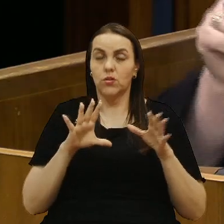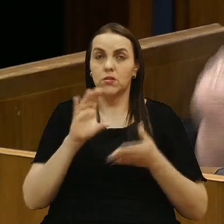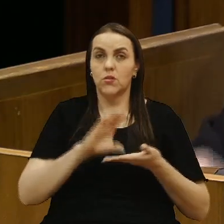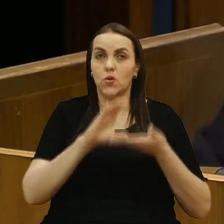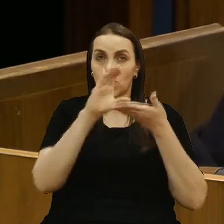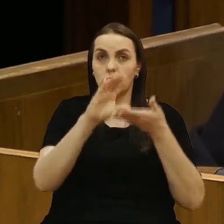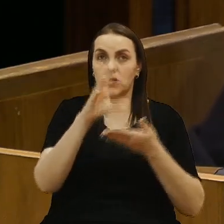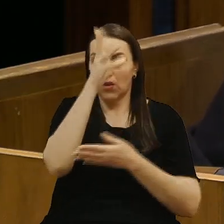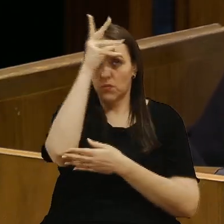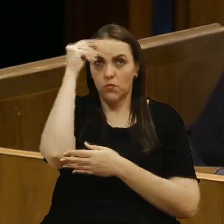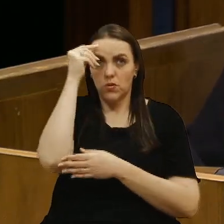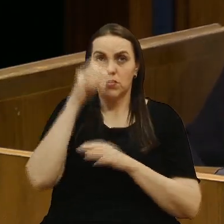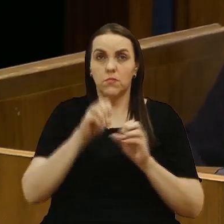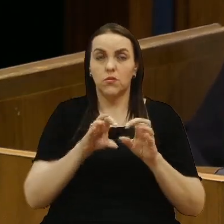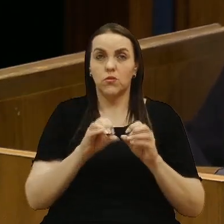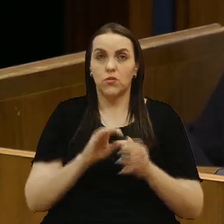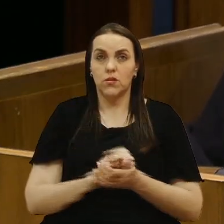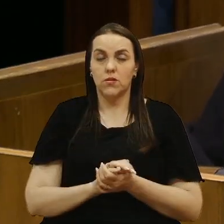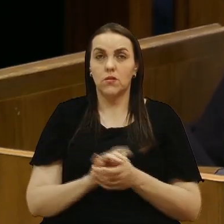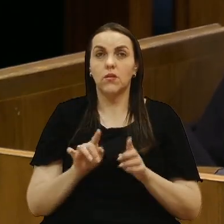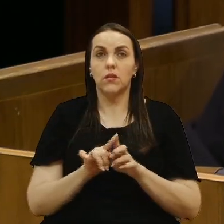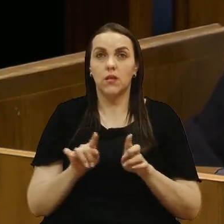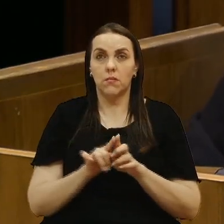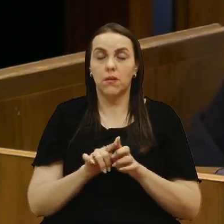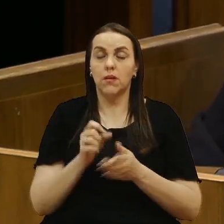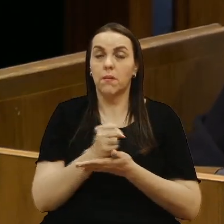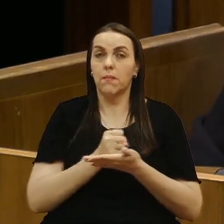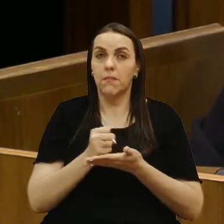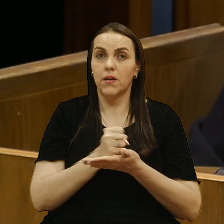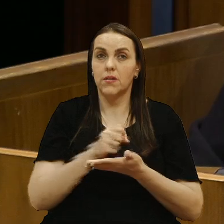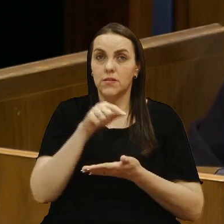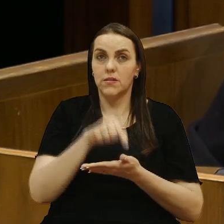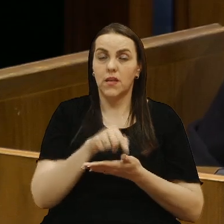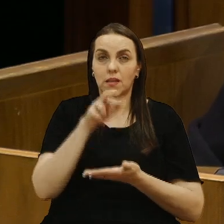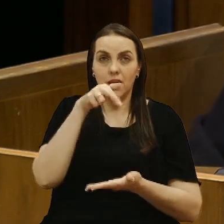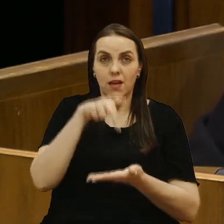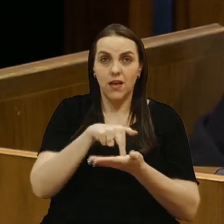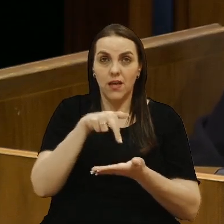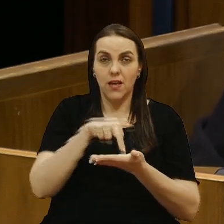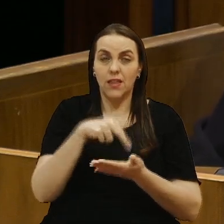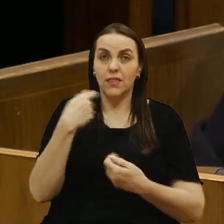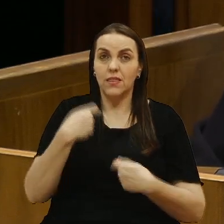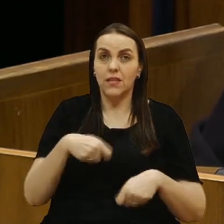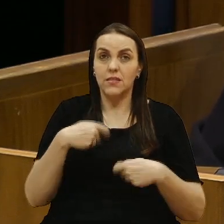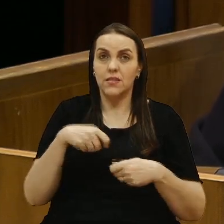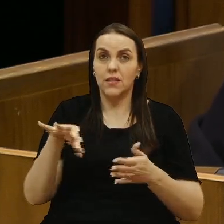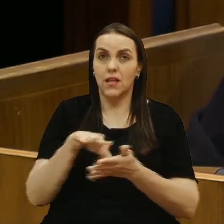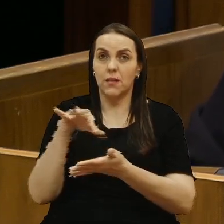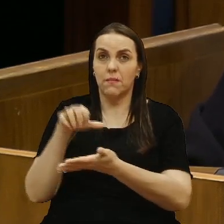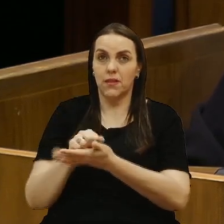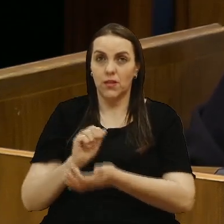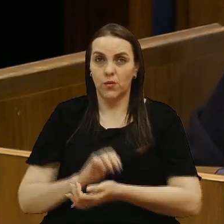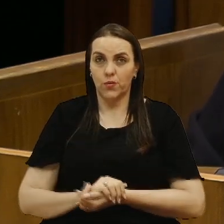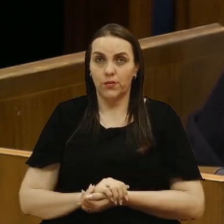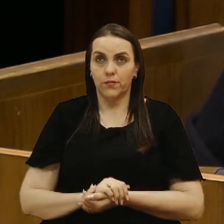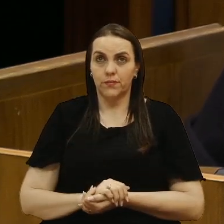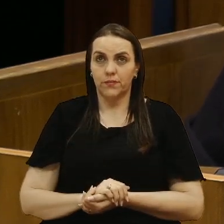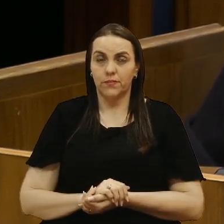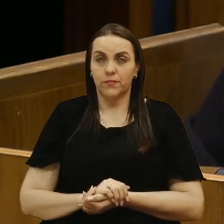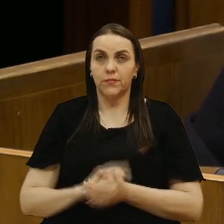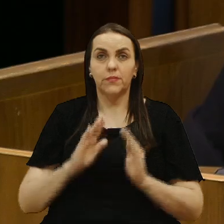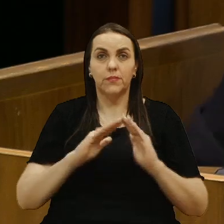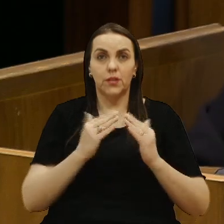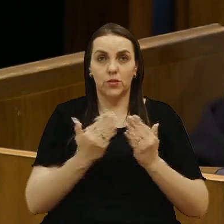Conselho Municipal de Educação e com base em reais necessidades de matrícula. A